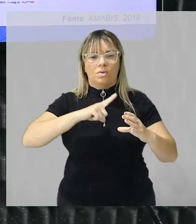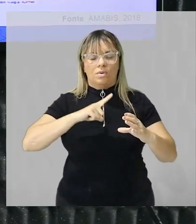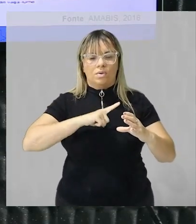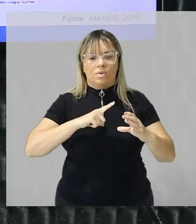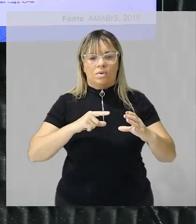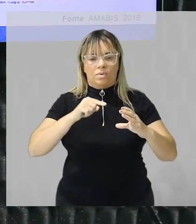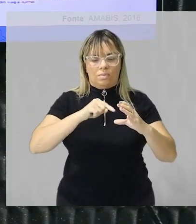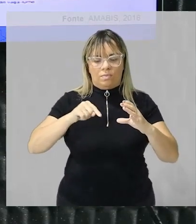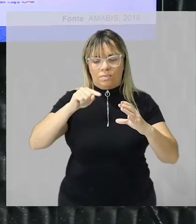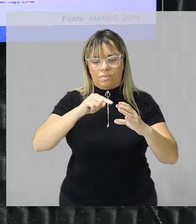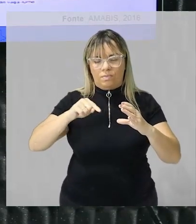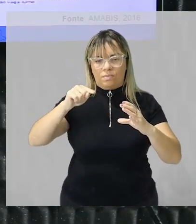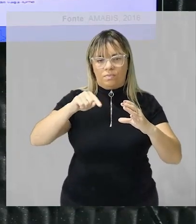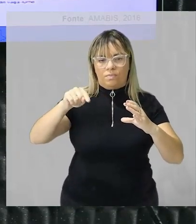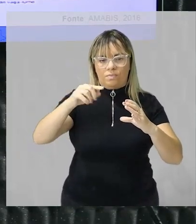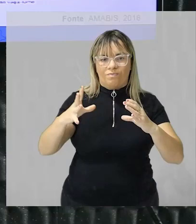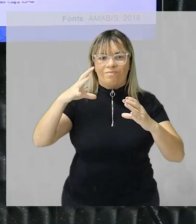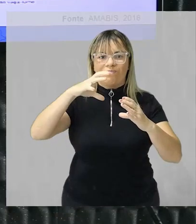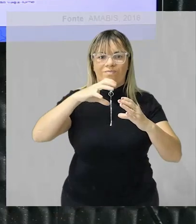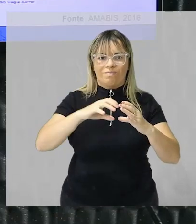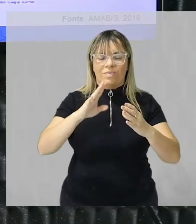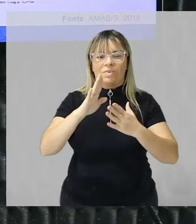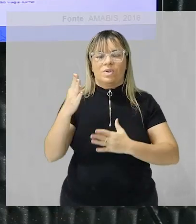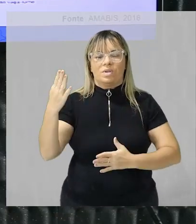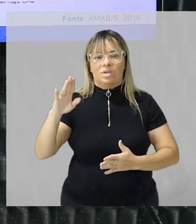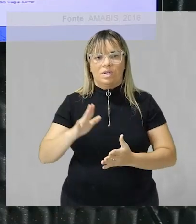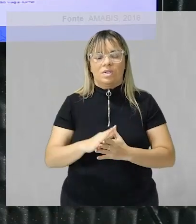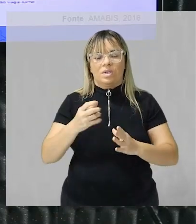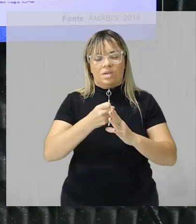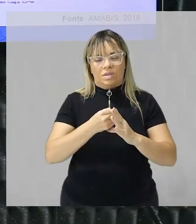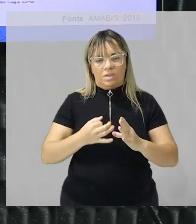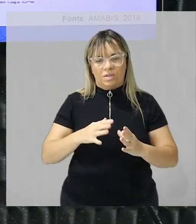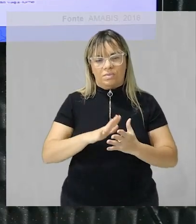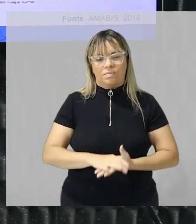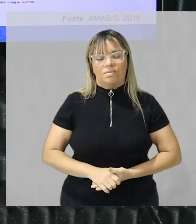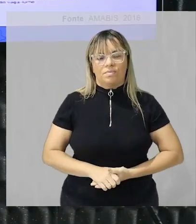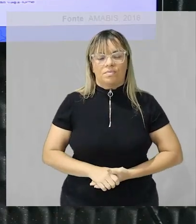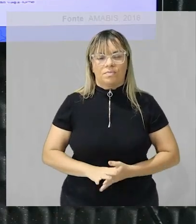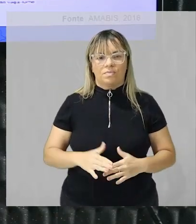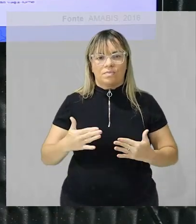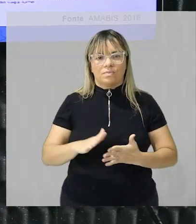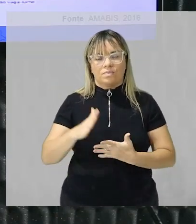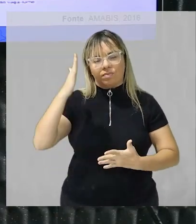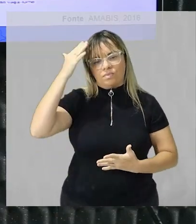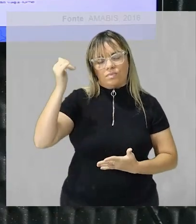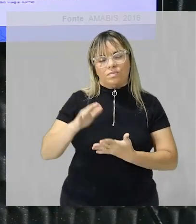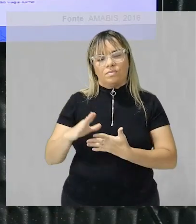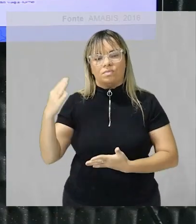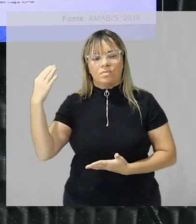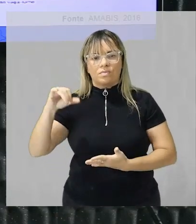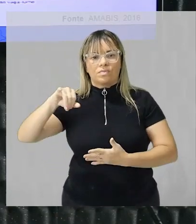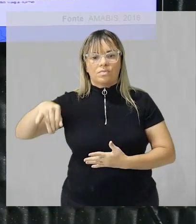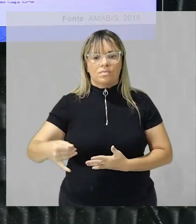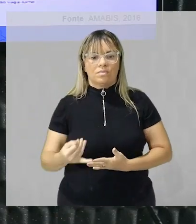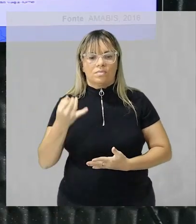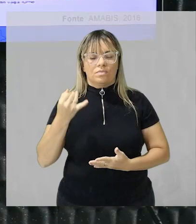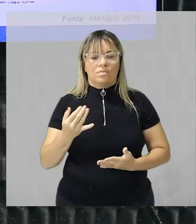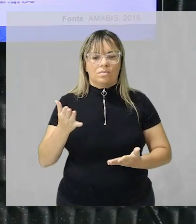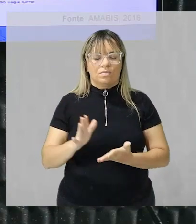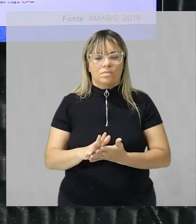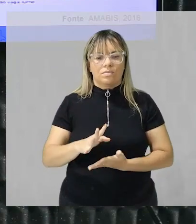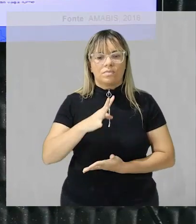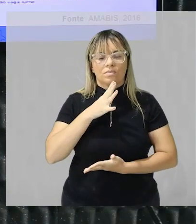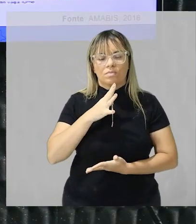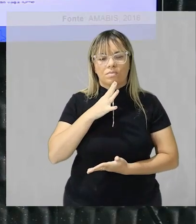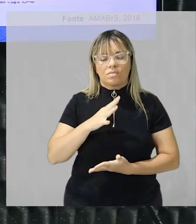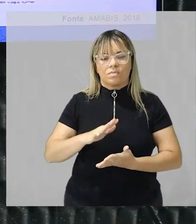no plasmídio que elas absorvem, tá certo? Então, sabendo disso, a ciência ela aproveita desse